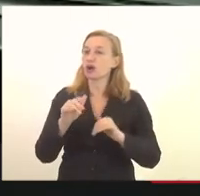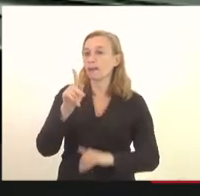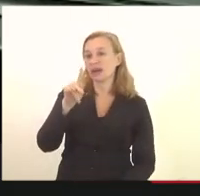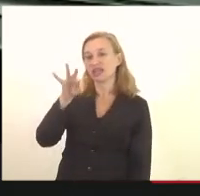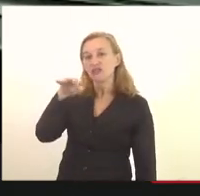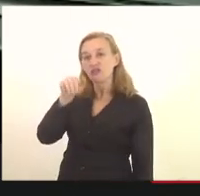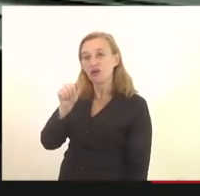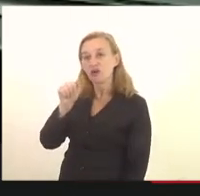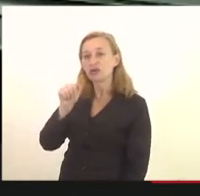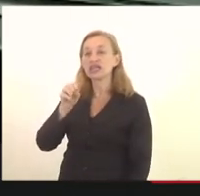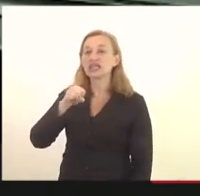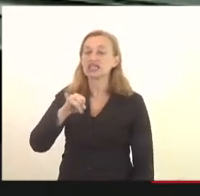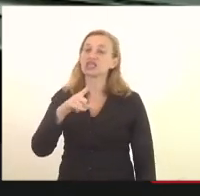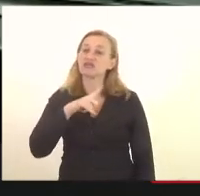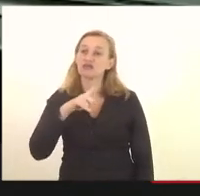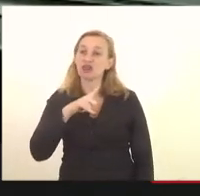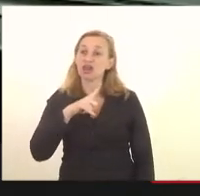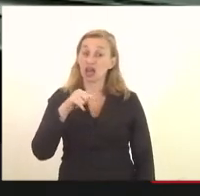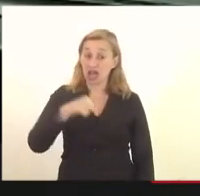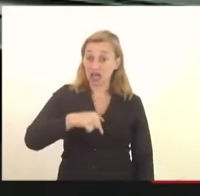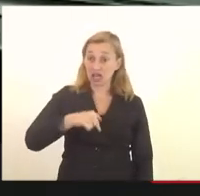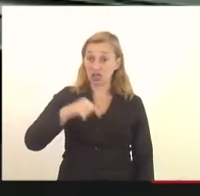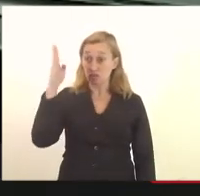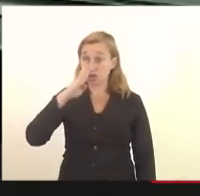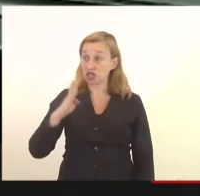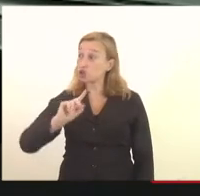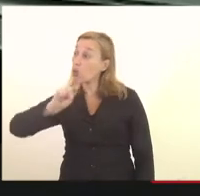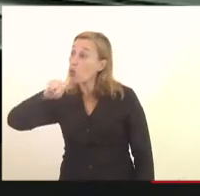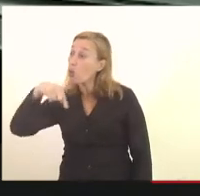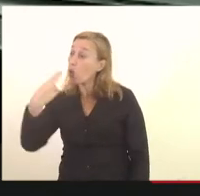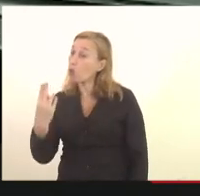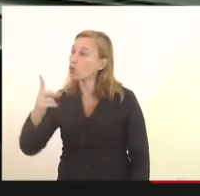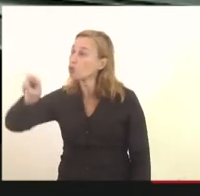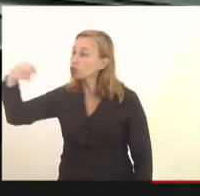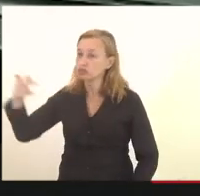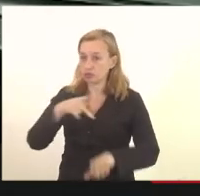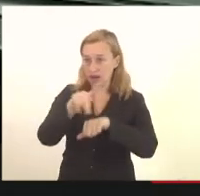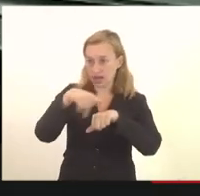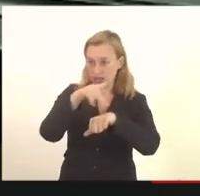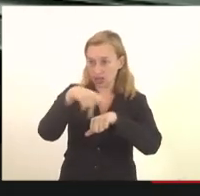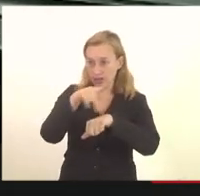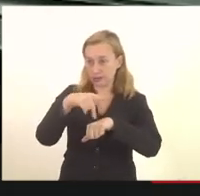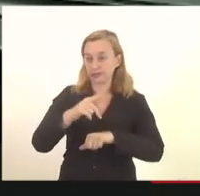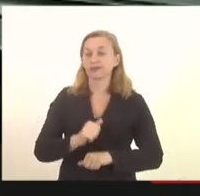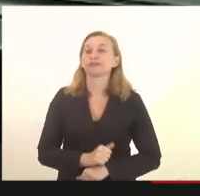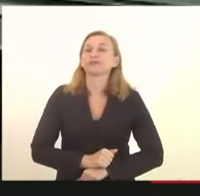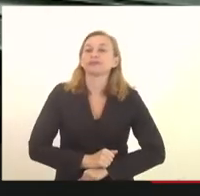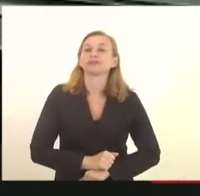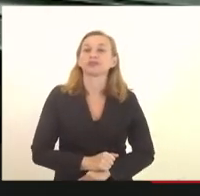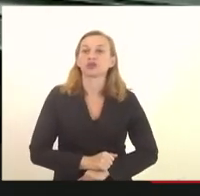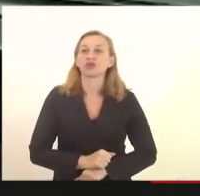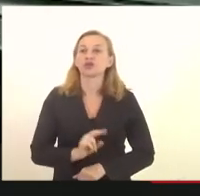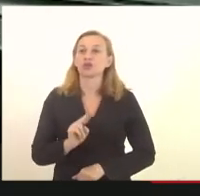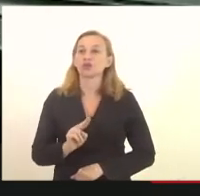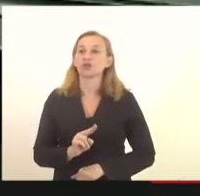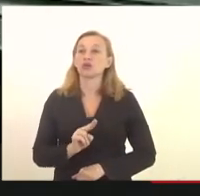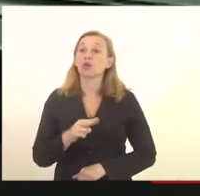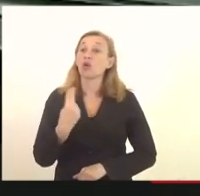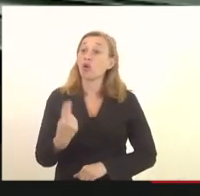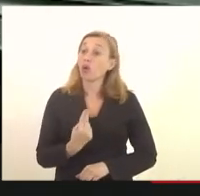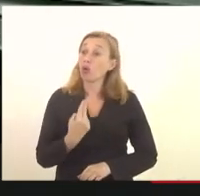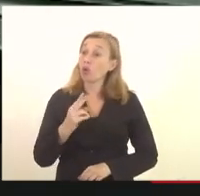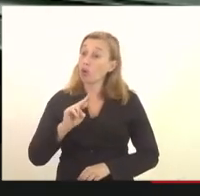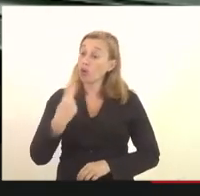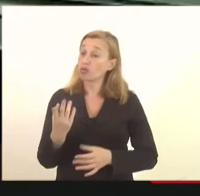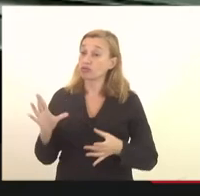tiver, se será feita aqui ou será feita em outros em outro país ou se associando com outros países,